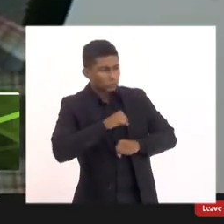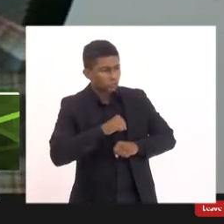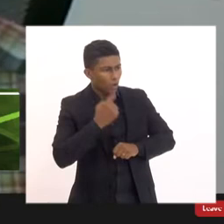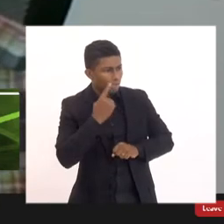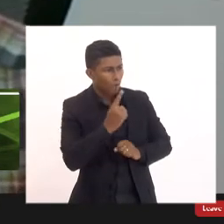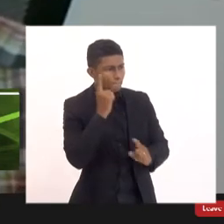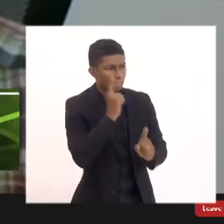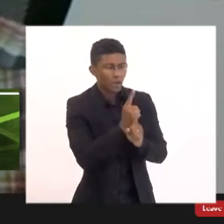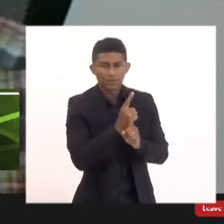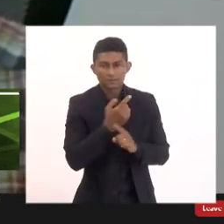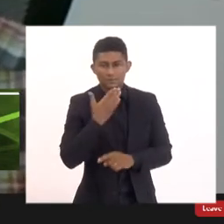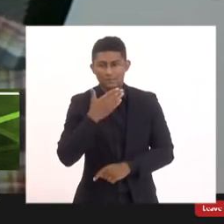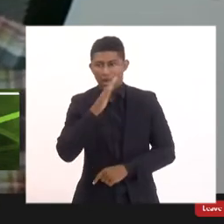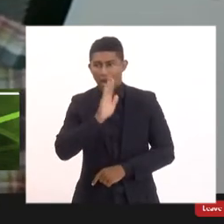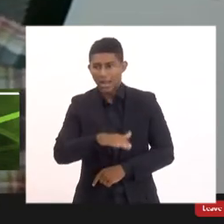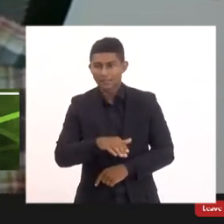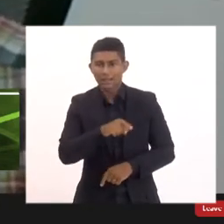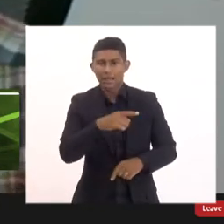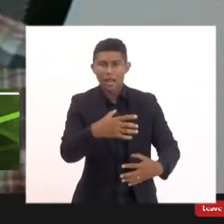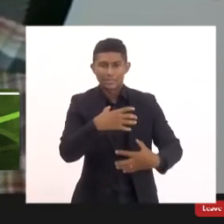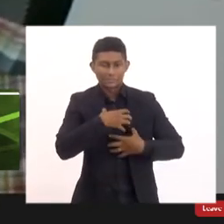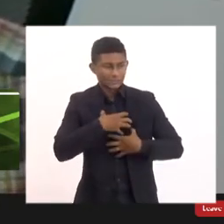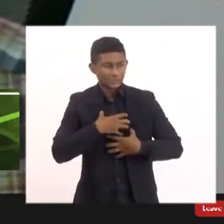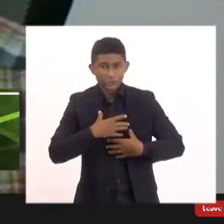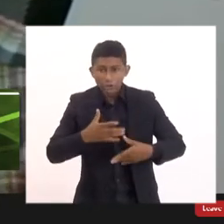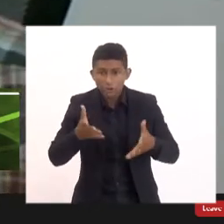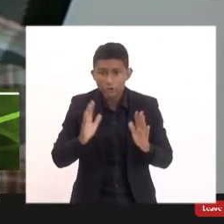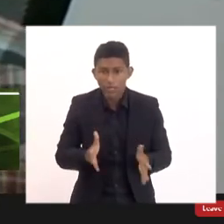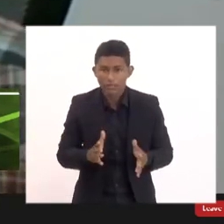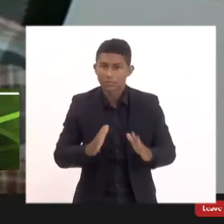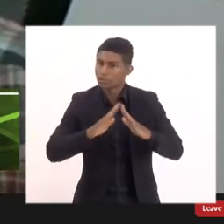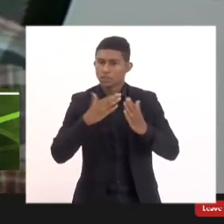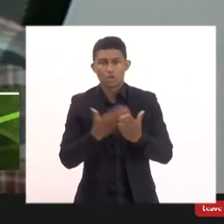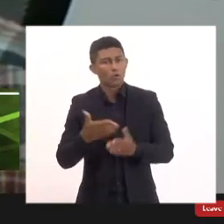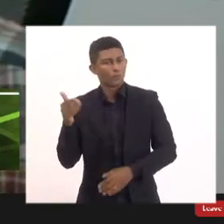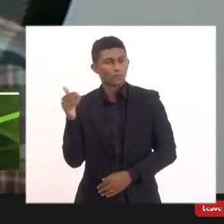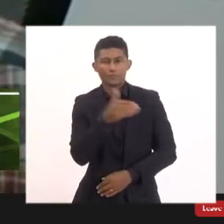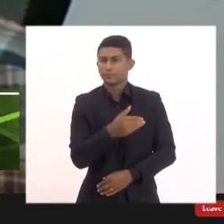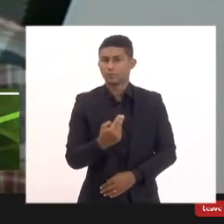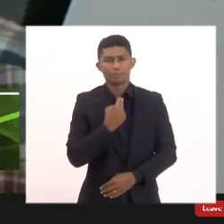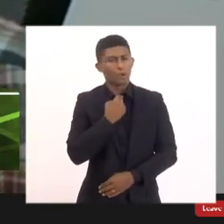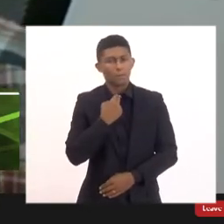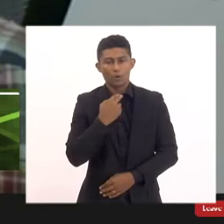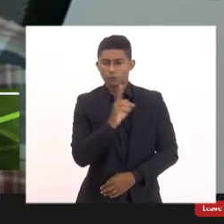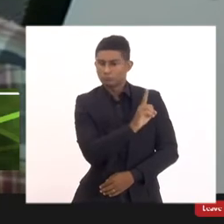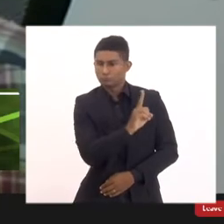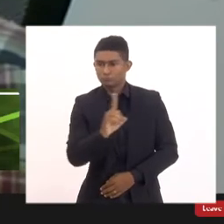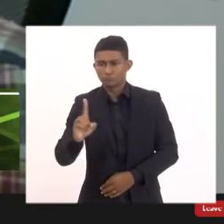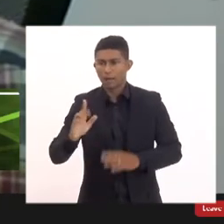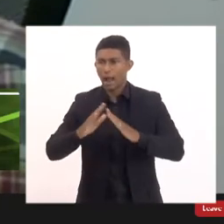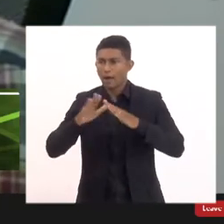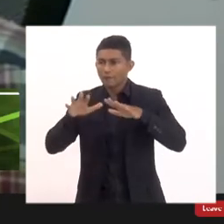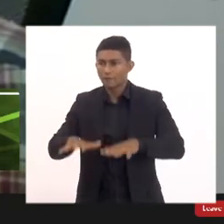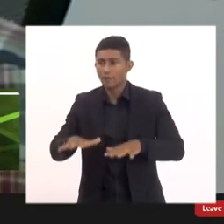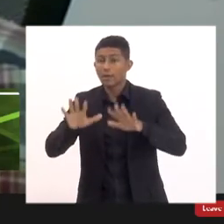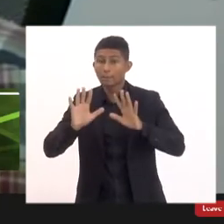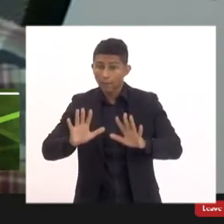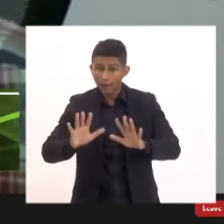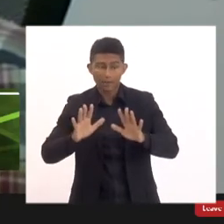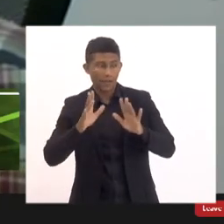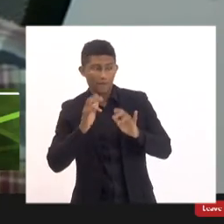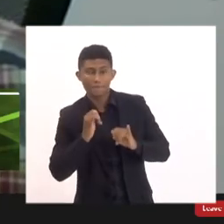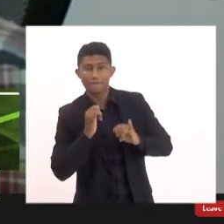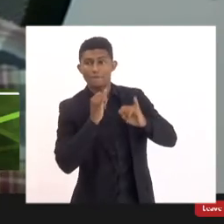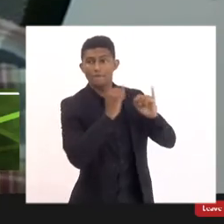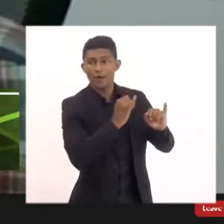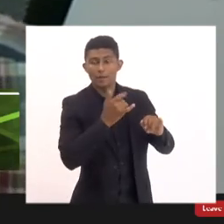Criança sintomática não deve ir à escola, mas deve informar a comunidade escolar, a direção da escola, os pais